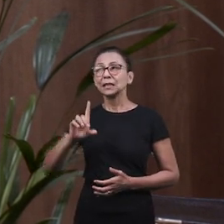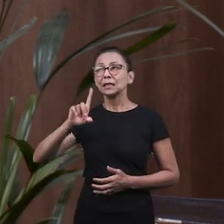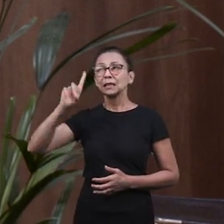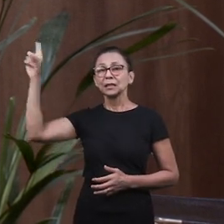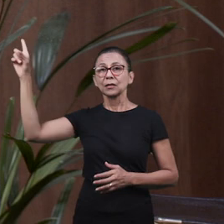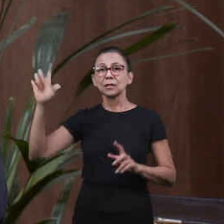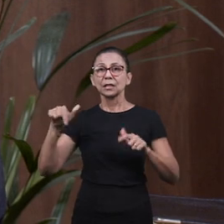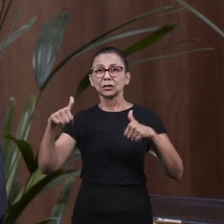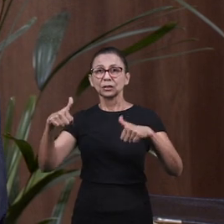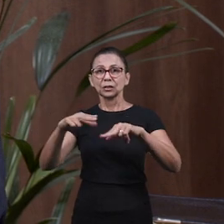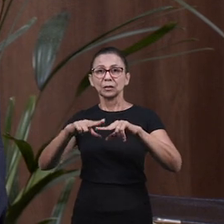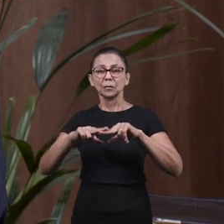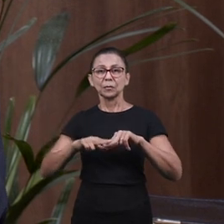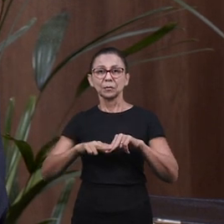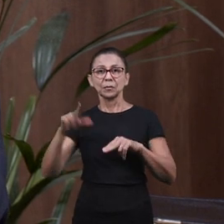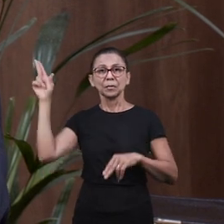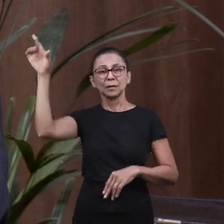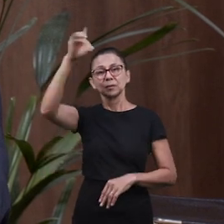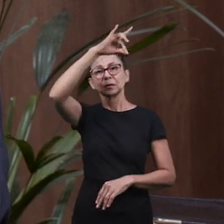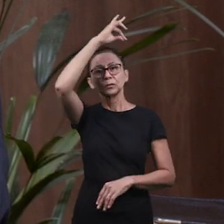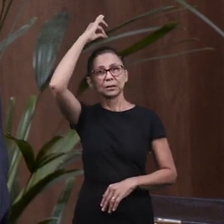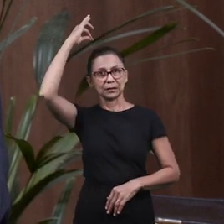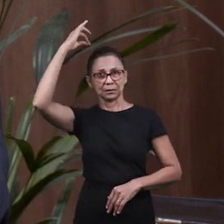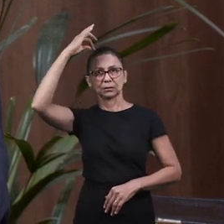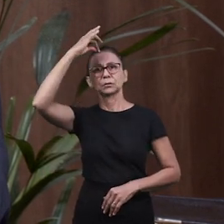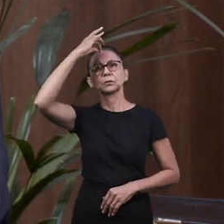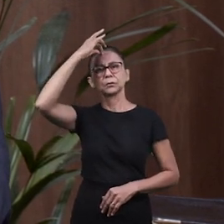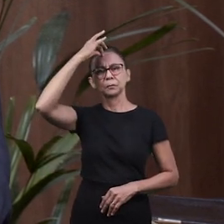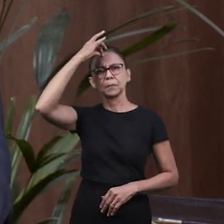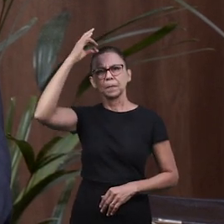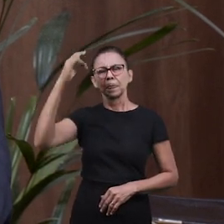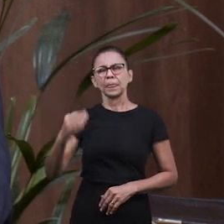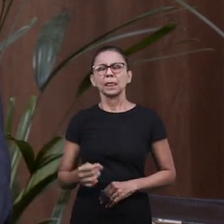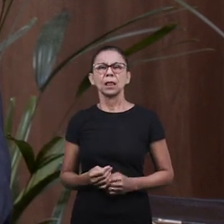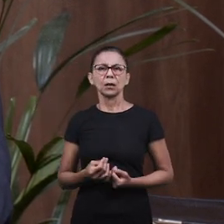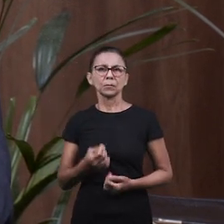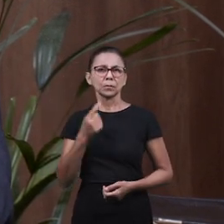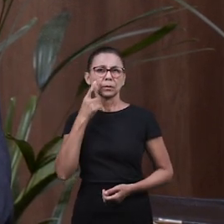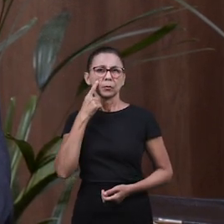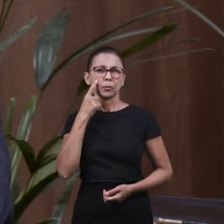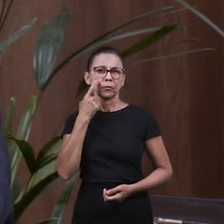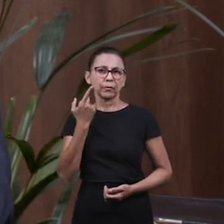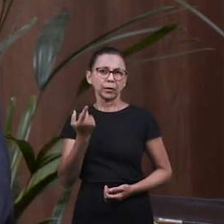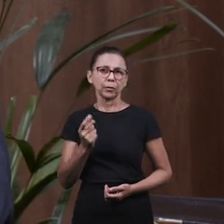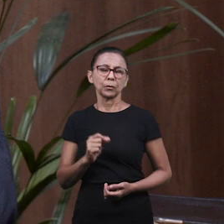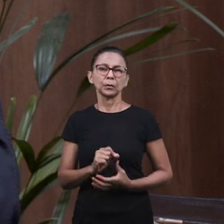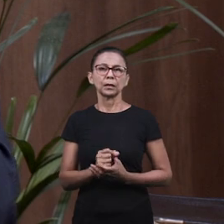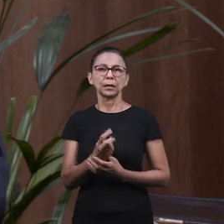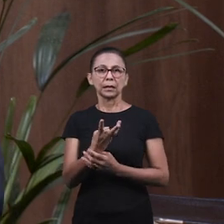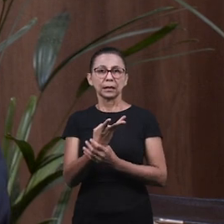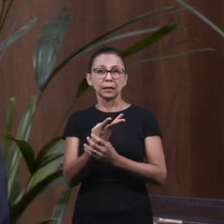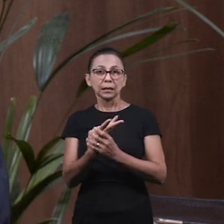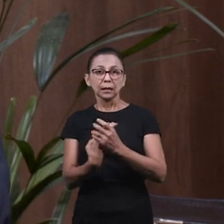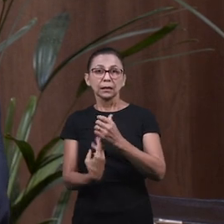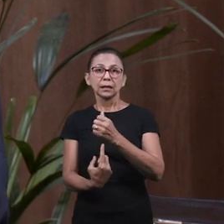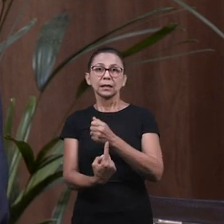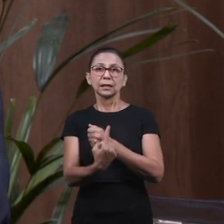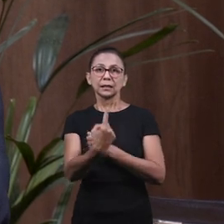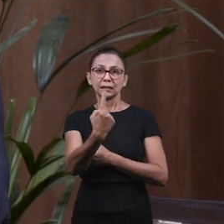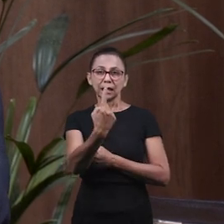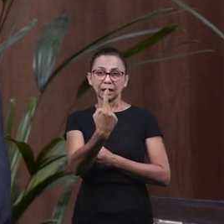Santo, mesmo no Velho Testamento. Nós enxergamos claramente aquilo que é a obra da